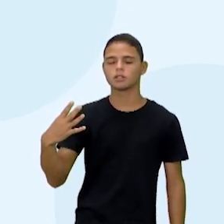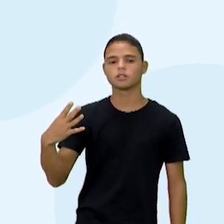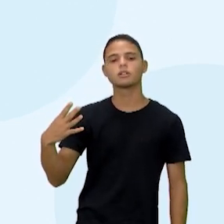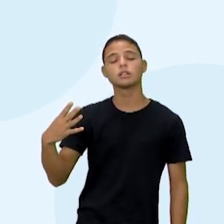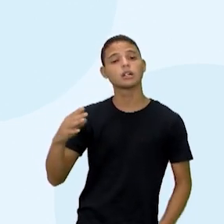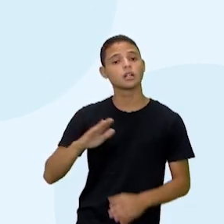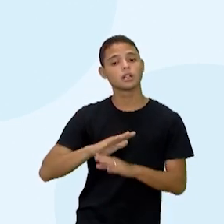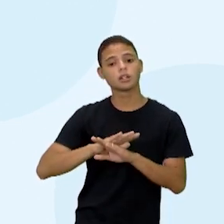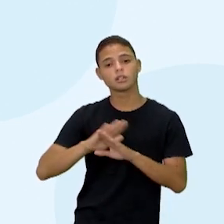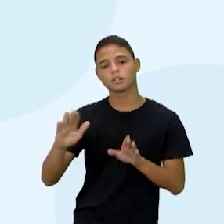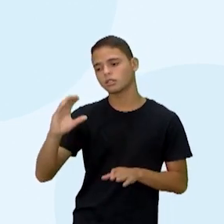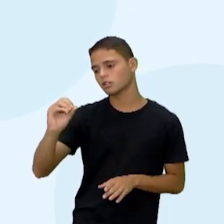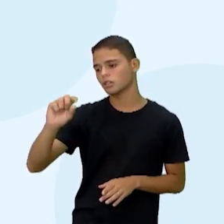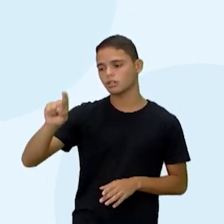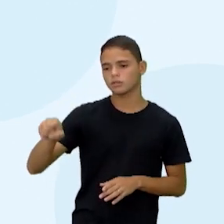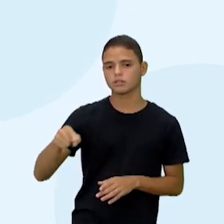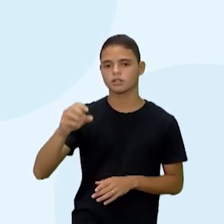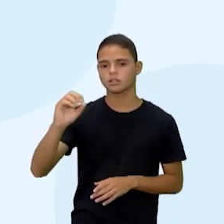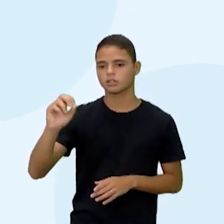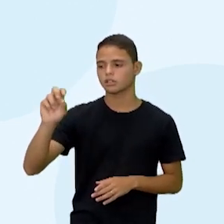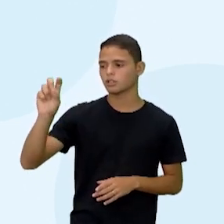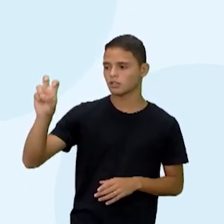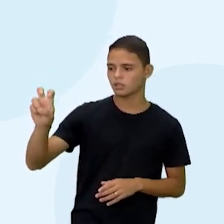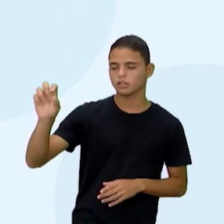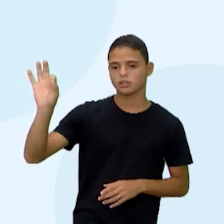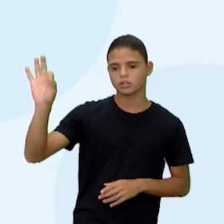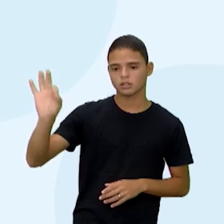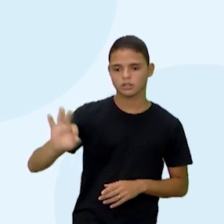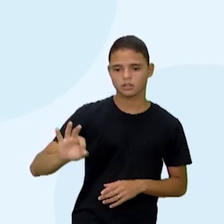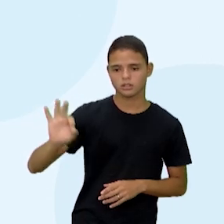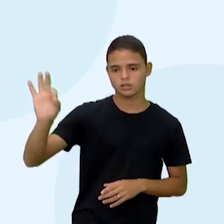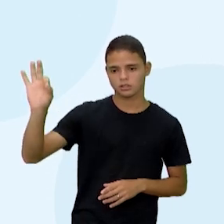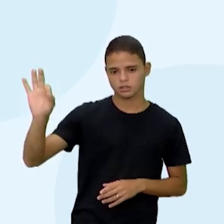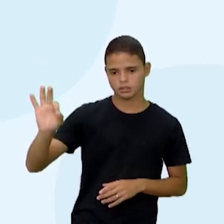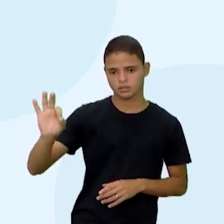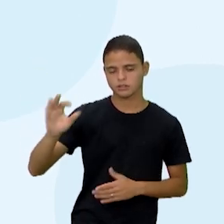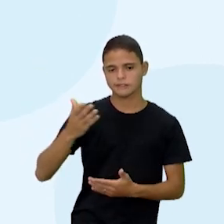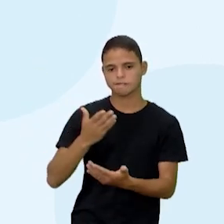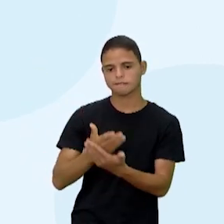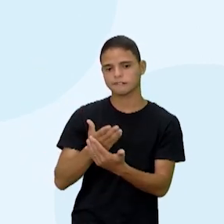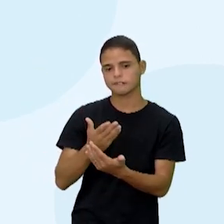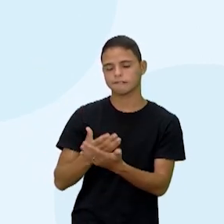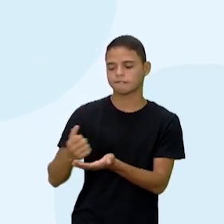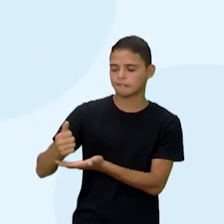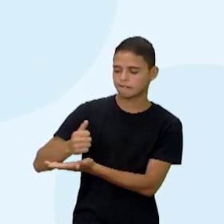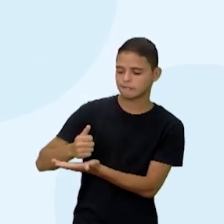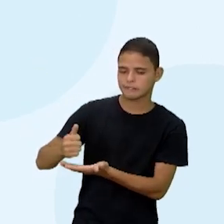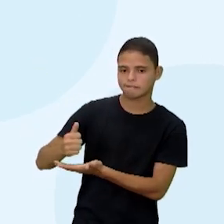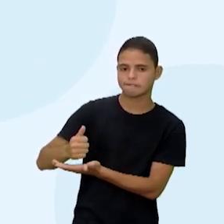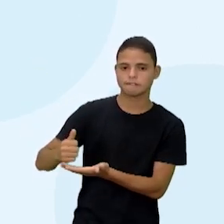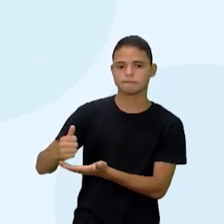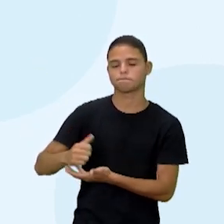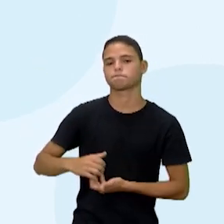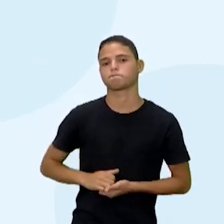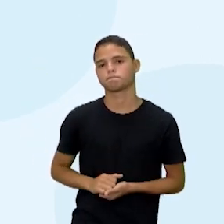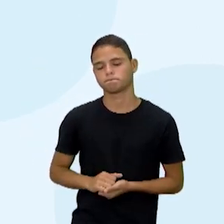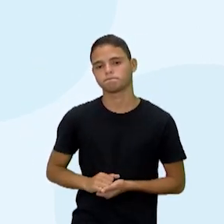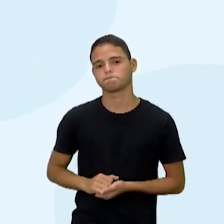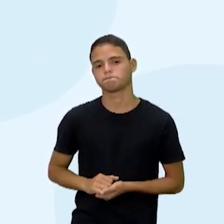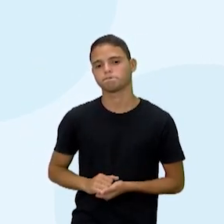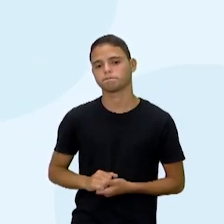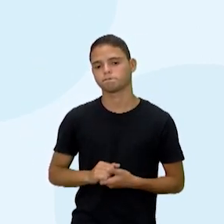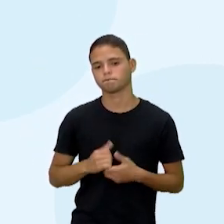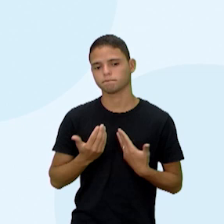apenas 0,05% dos estudantes da educação básica matriculados, né, nesse período. Então, a gente não